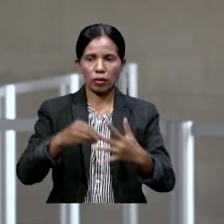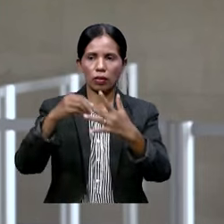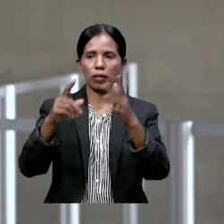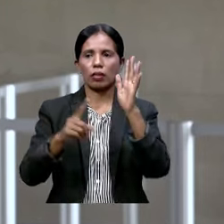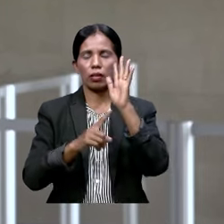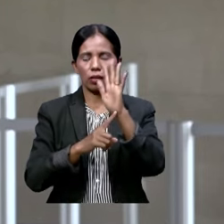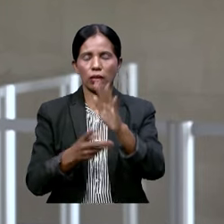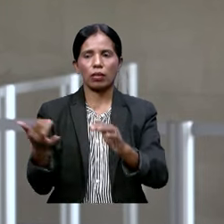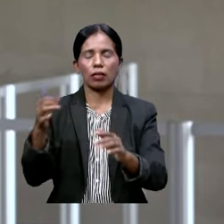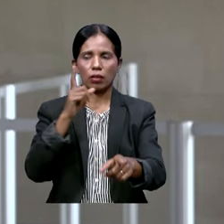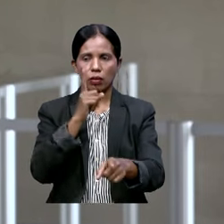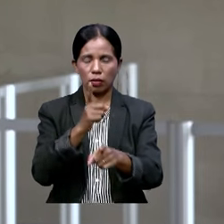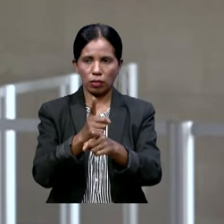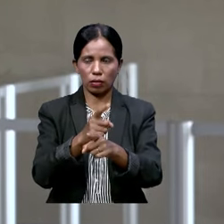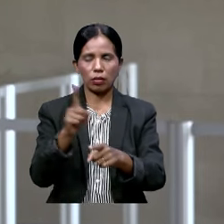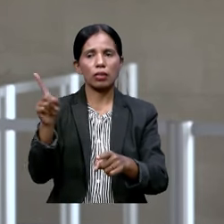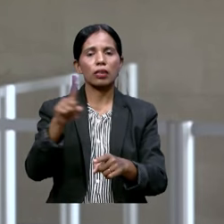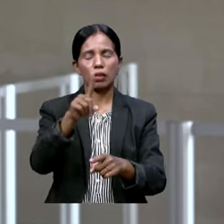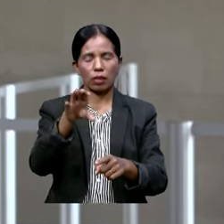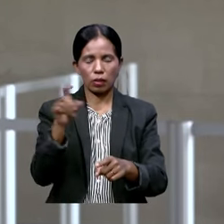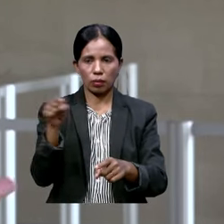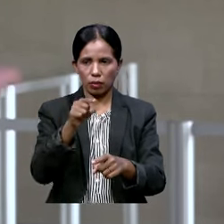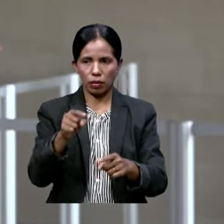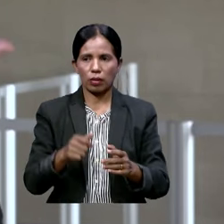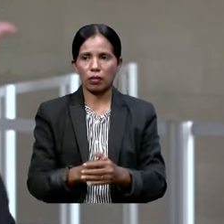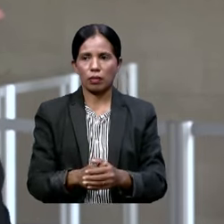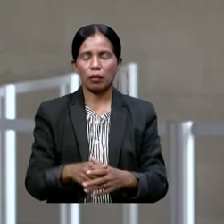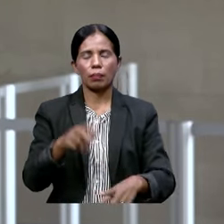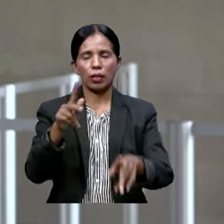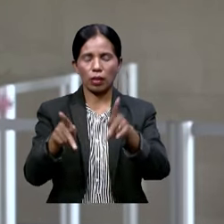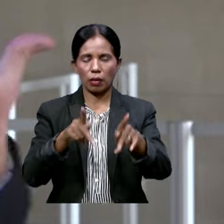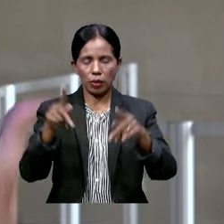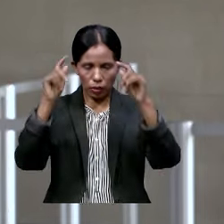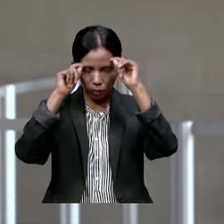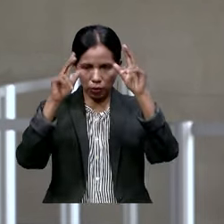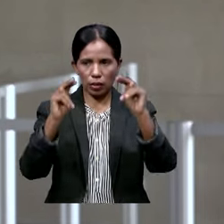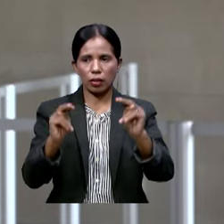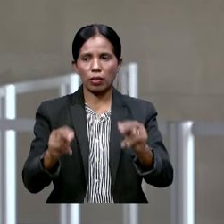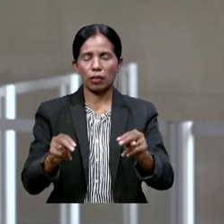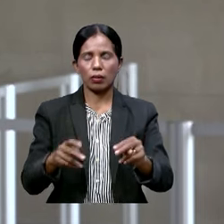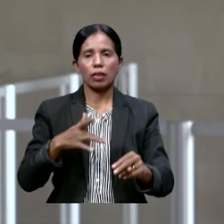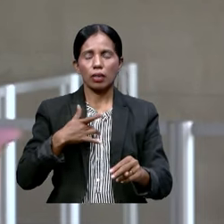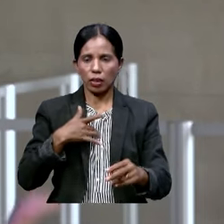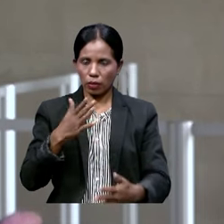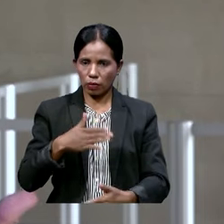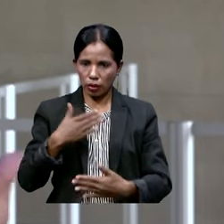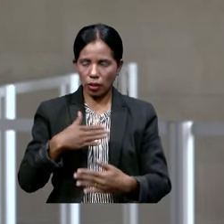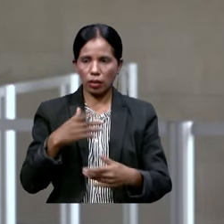momento que é certa ou 100%. Mas é que o povo timorense tenha este entusiasmo,